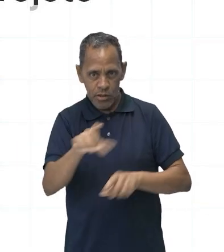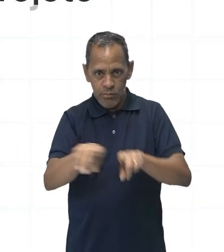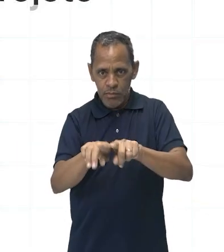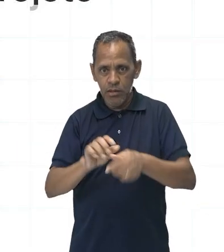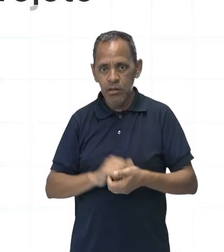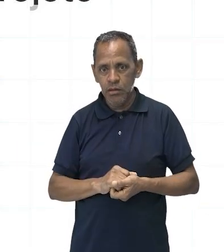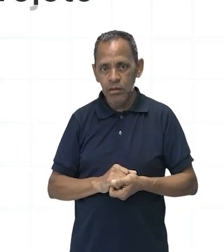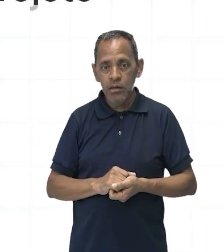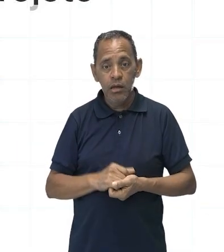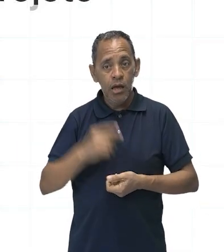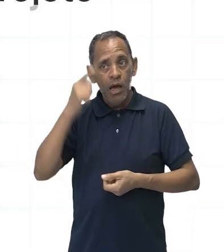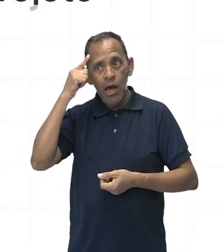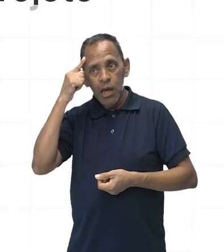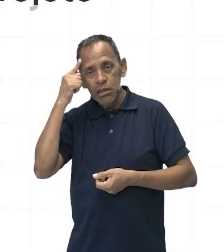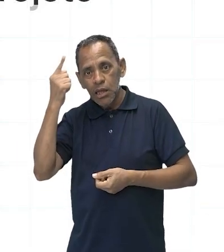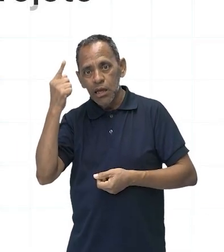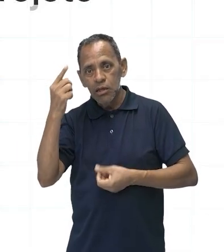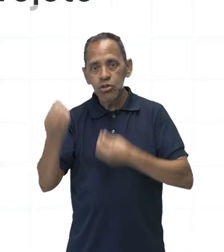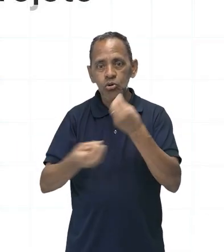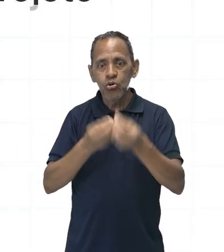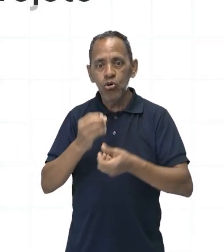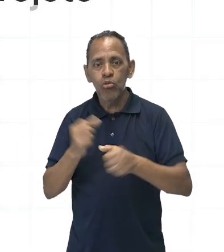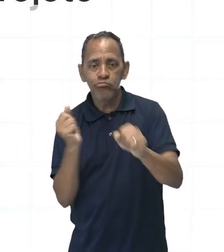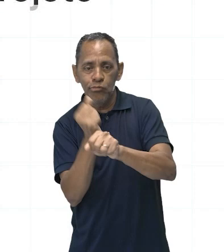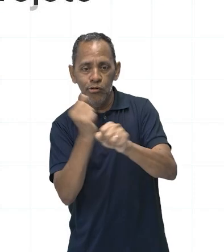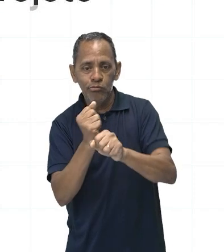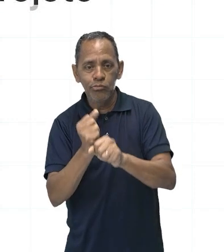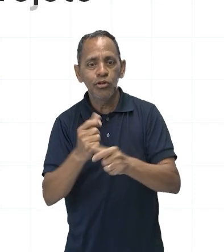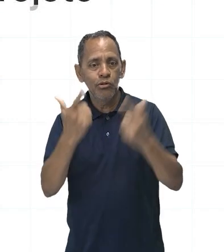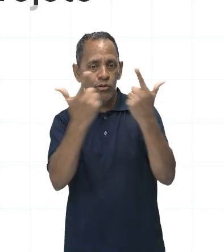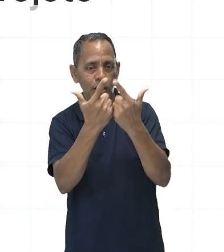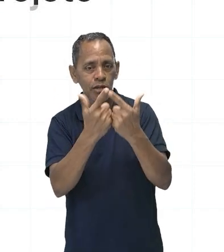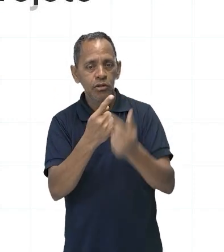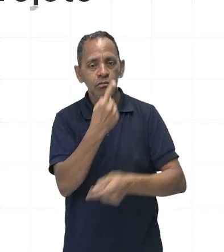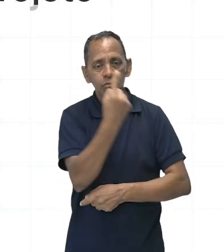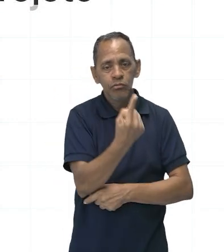1896, a ideia de construir o teatro surgiu em